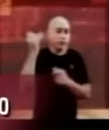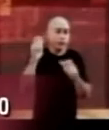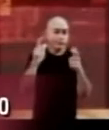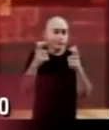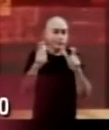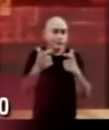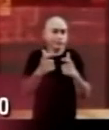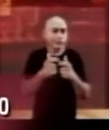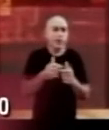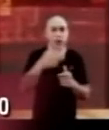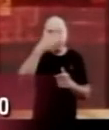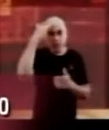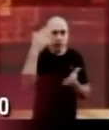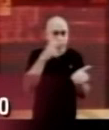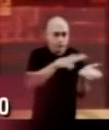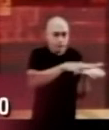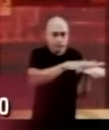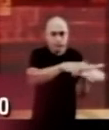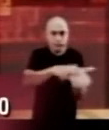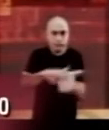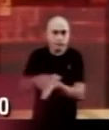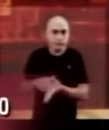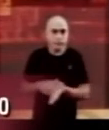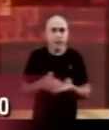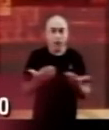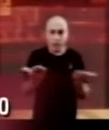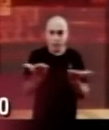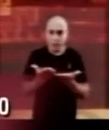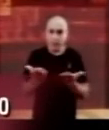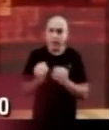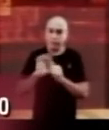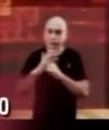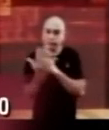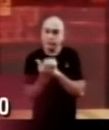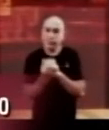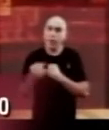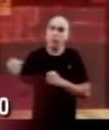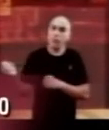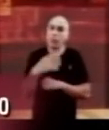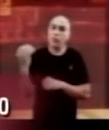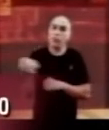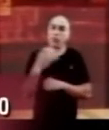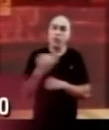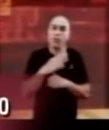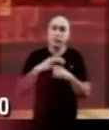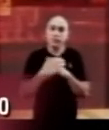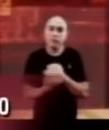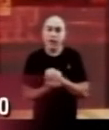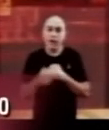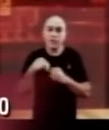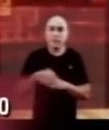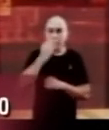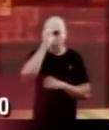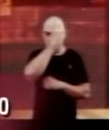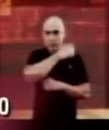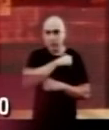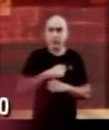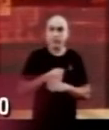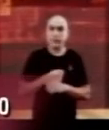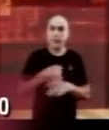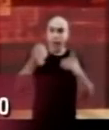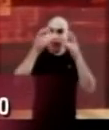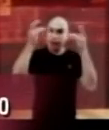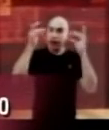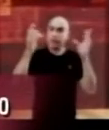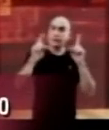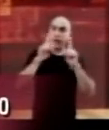necessária das internações. Então, essa foi a atualização de hoje em relação aos casos de Covid, e fica o alerta, o